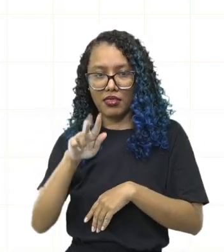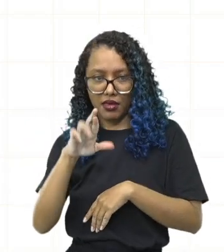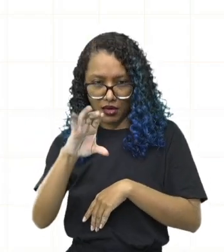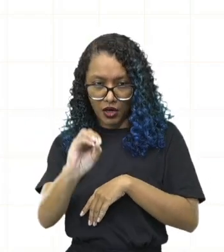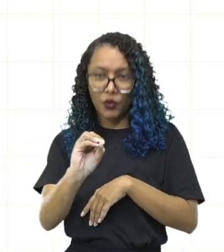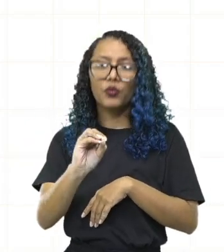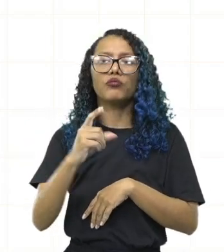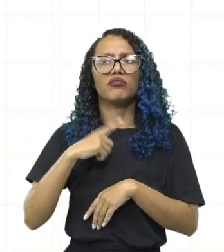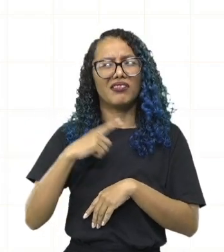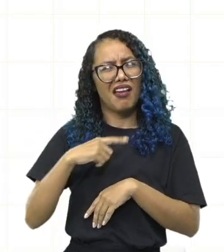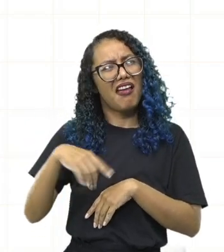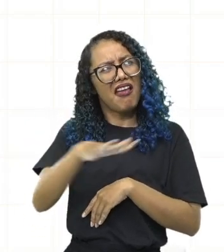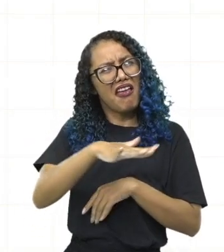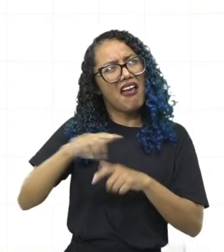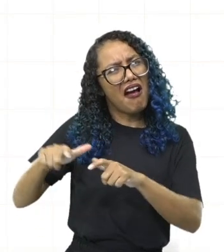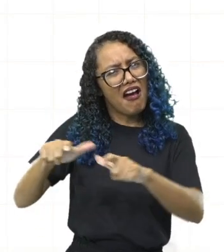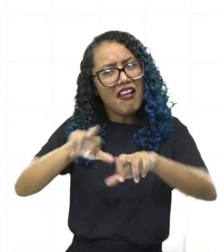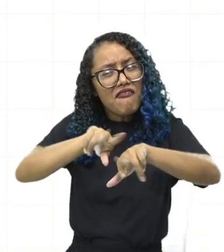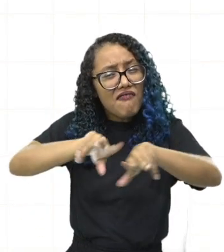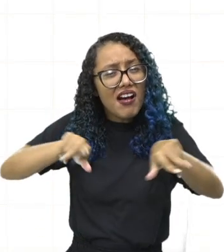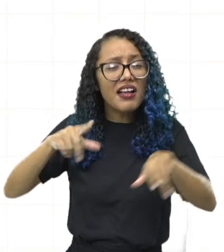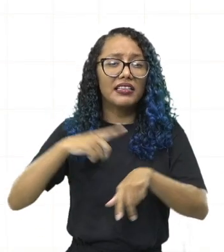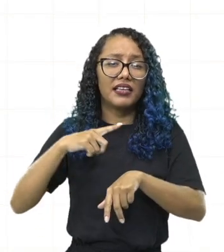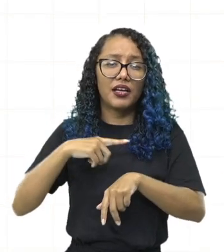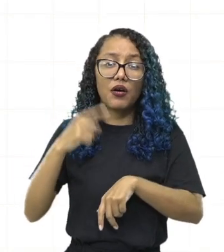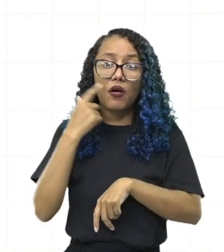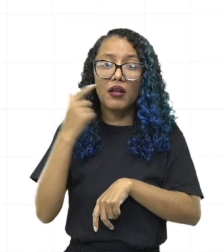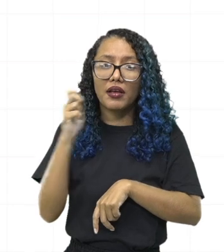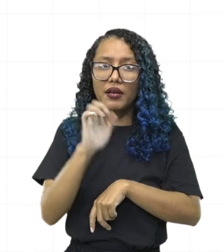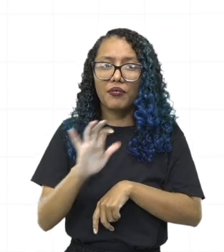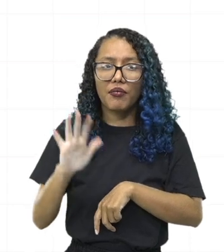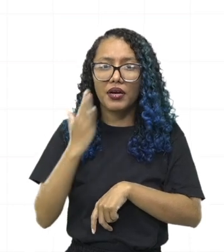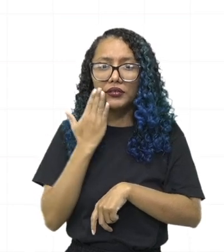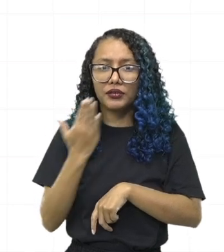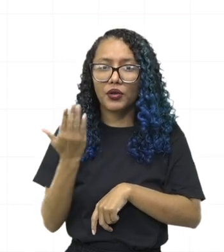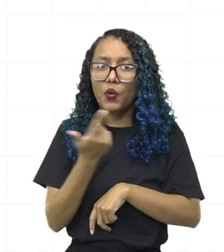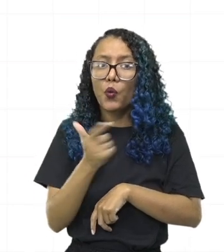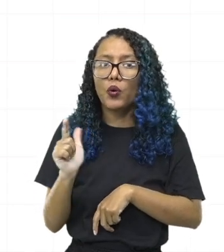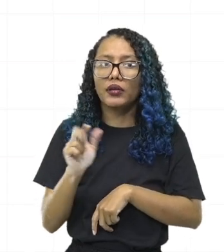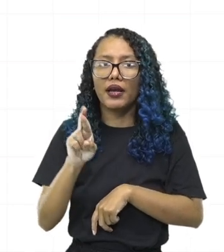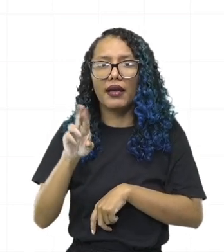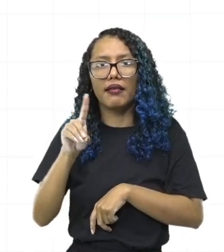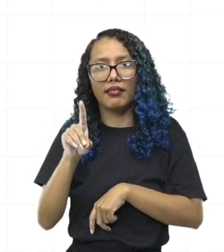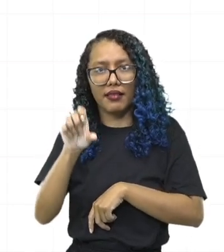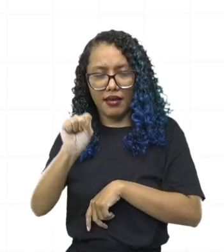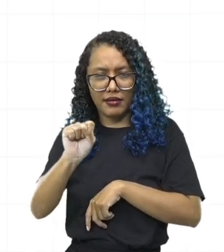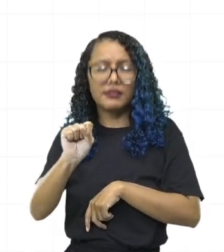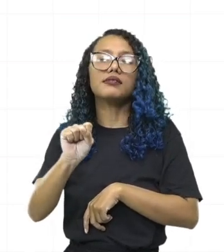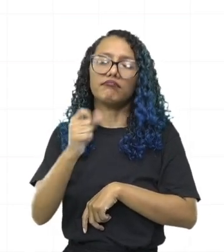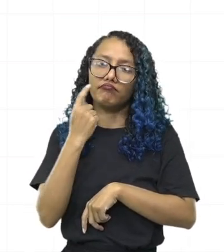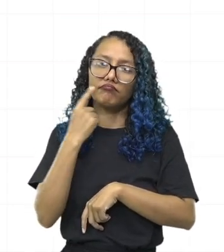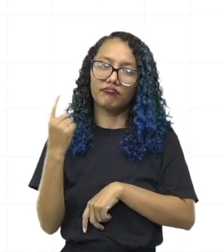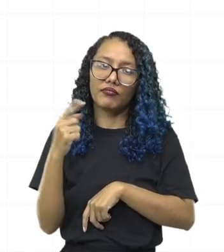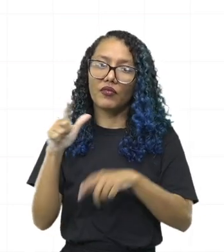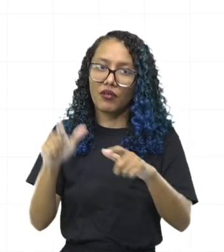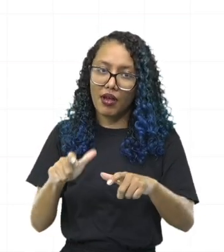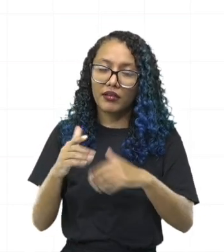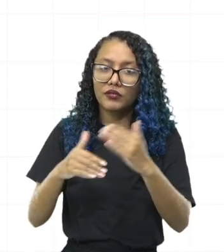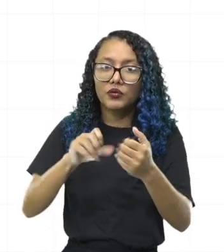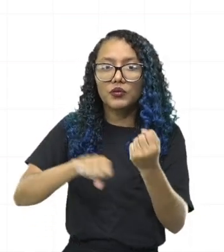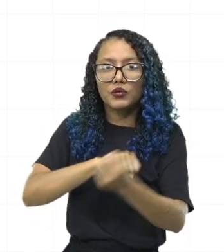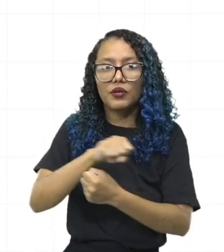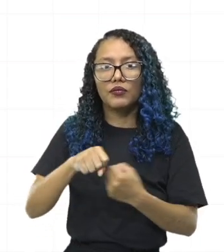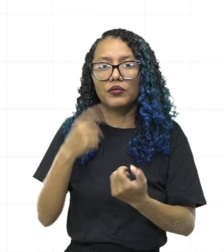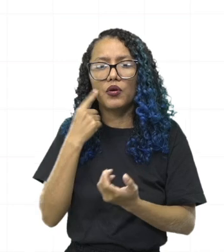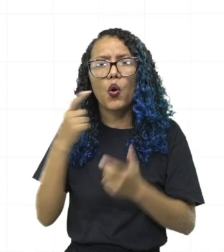sustentável. Na próxima imagem, nós temos aí a RDS, ou Reserva de Desenvolvimento Sustentável, Mamirauá, que está